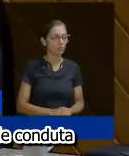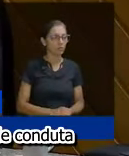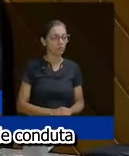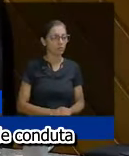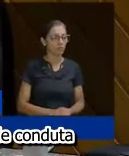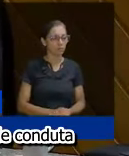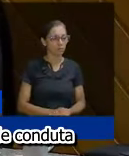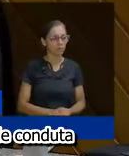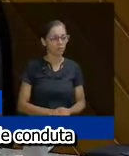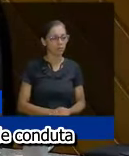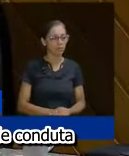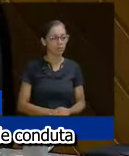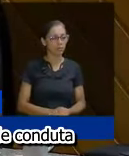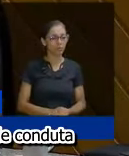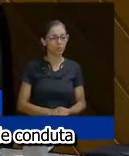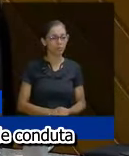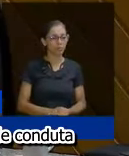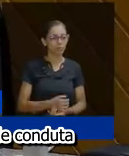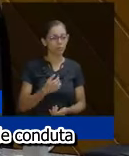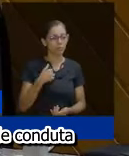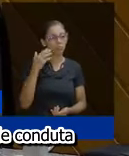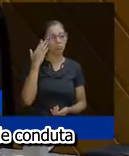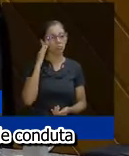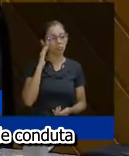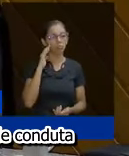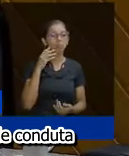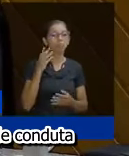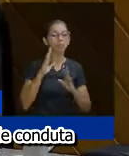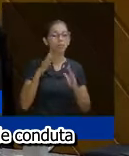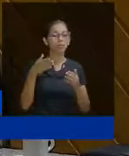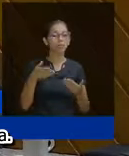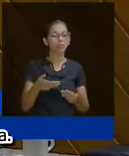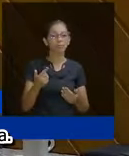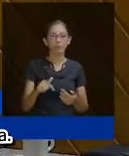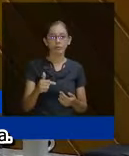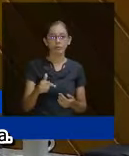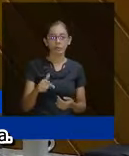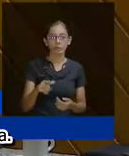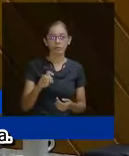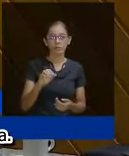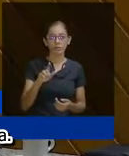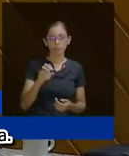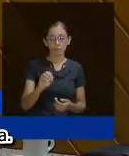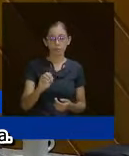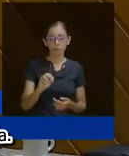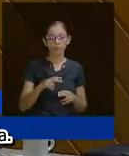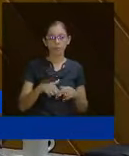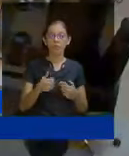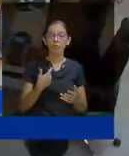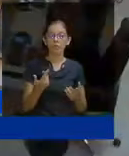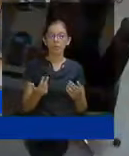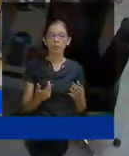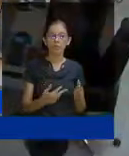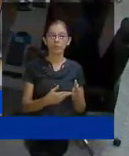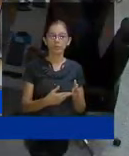houve a especificação do dolo. Como não há a especificação de conduta dolosa, eu vou acompanhar a eminente relatora.